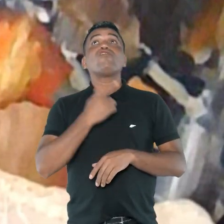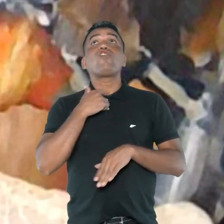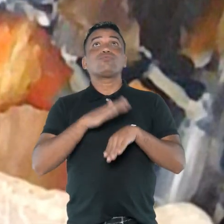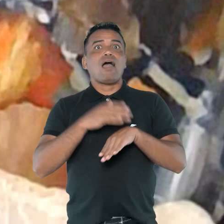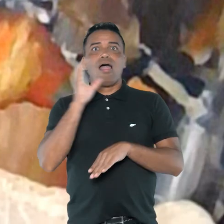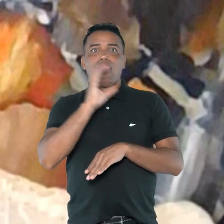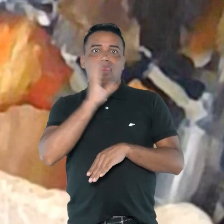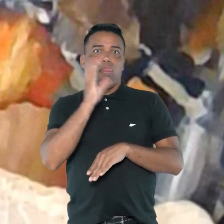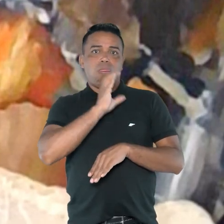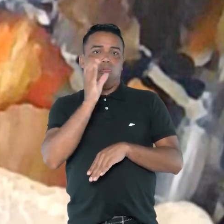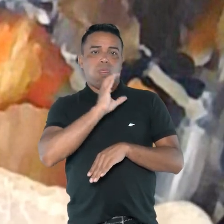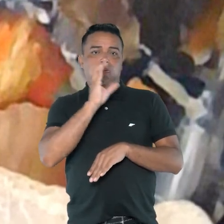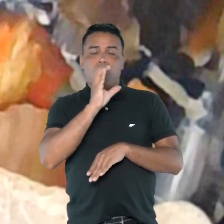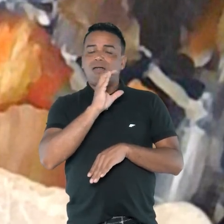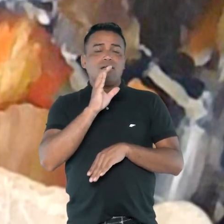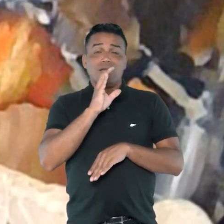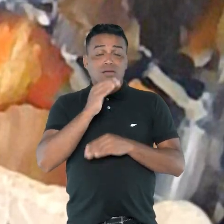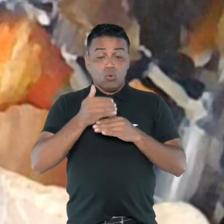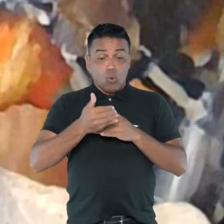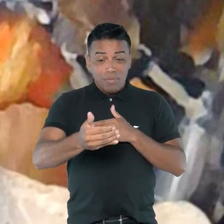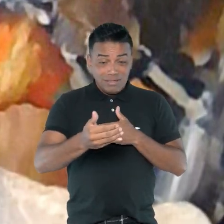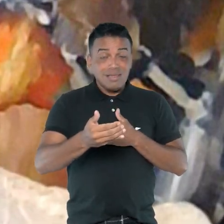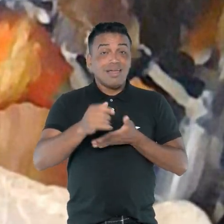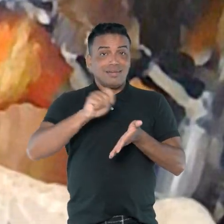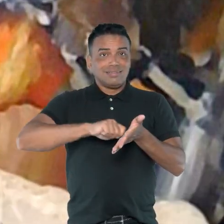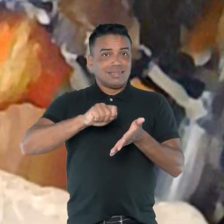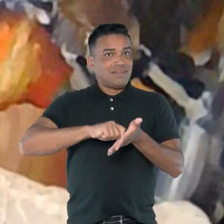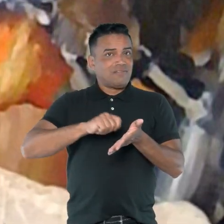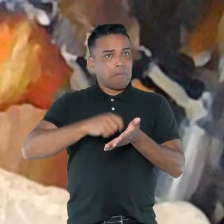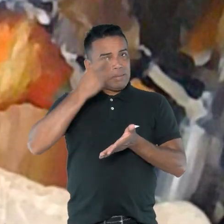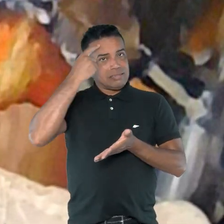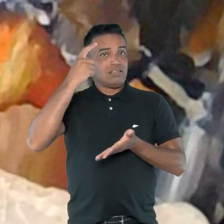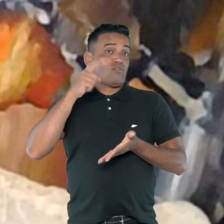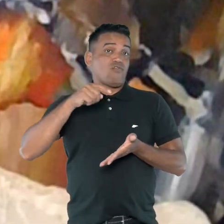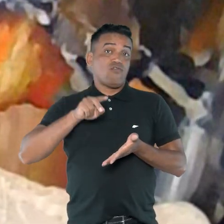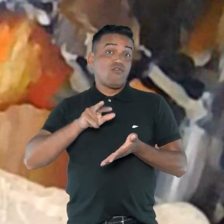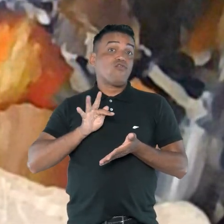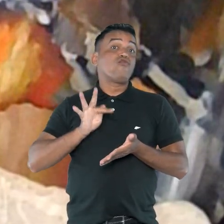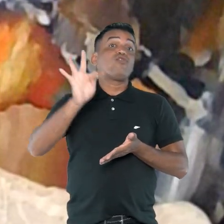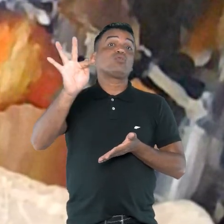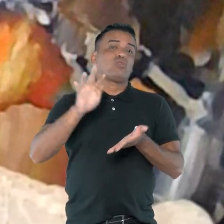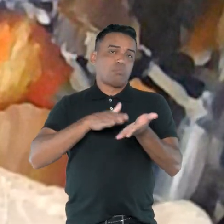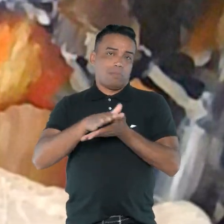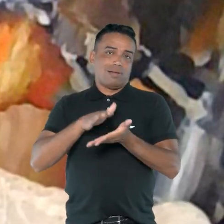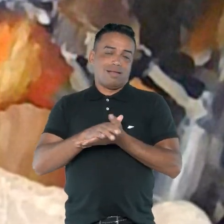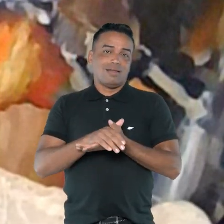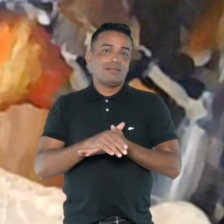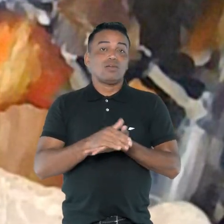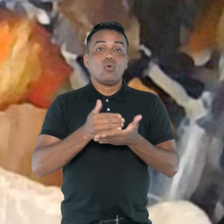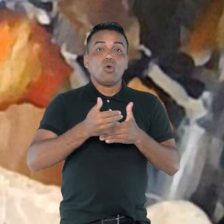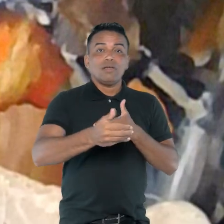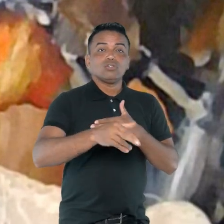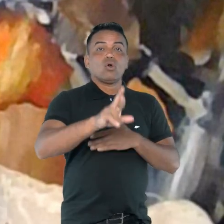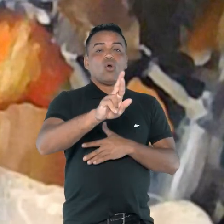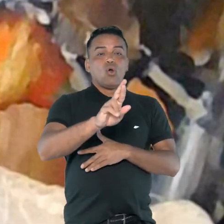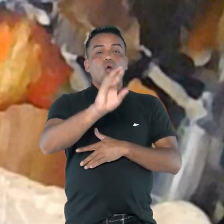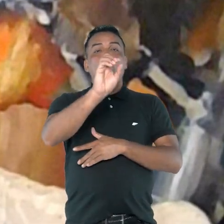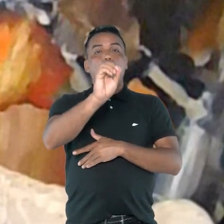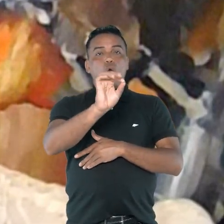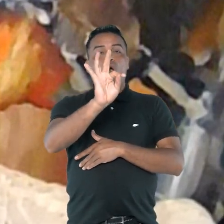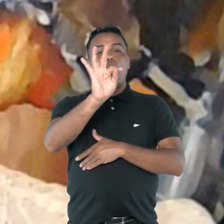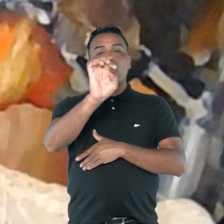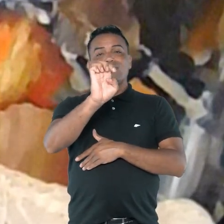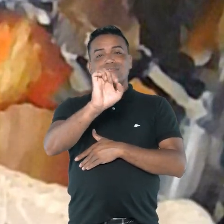com pressa nenhuma, na verdade, eu não comecei a escrever ele pensando em publicar, ele começou como um